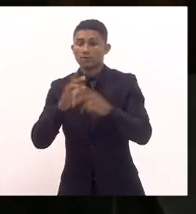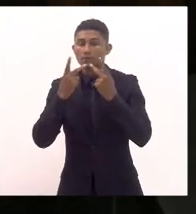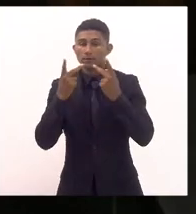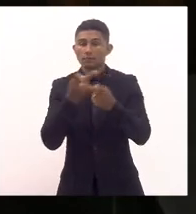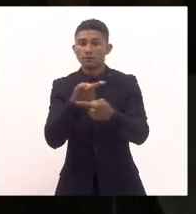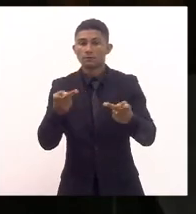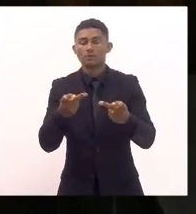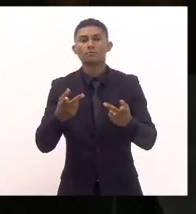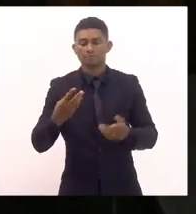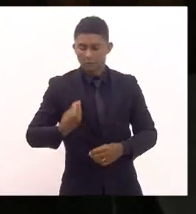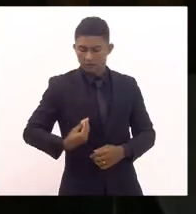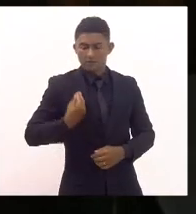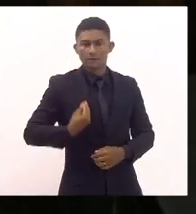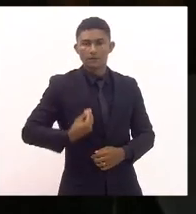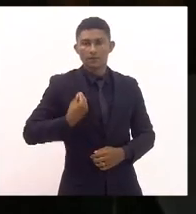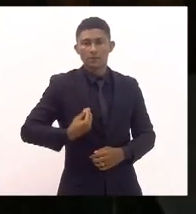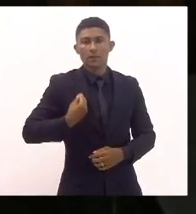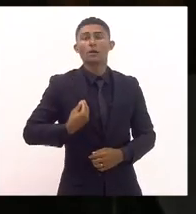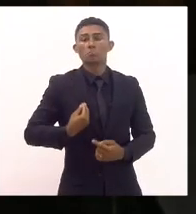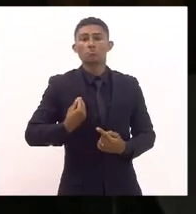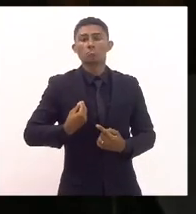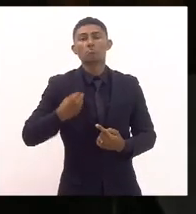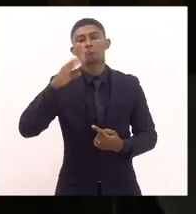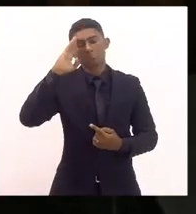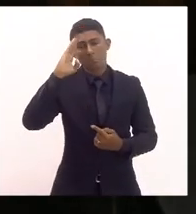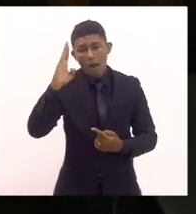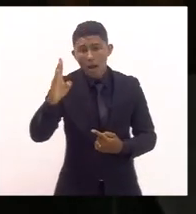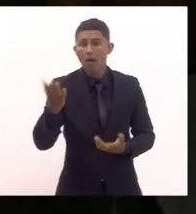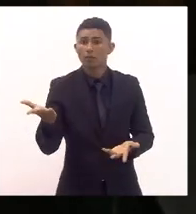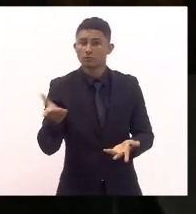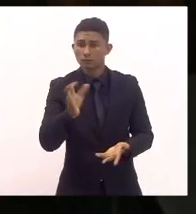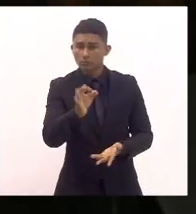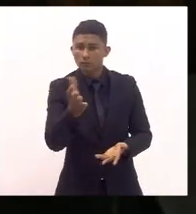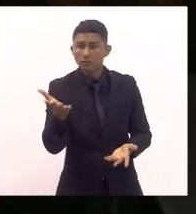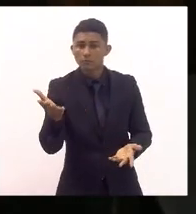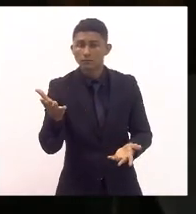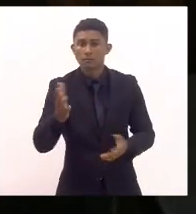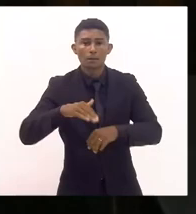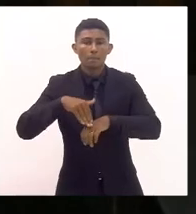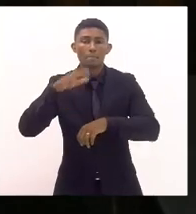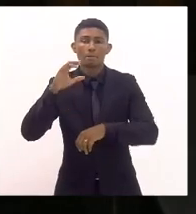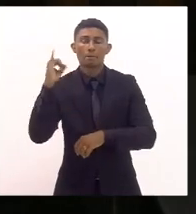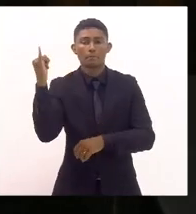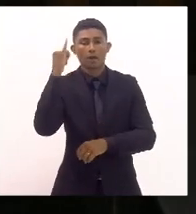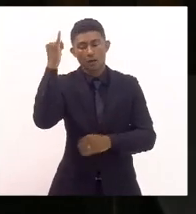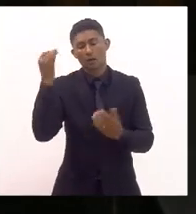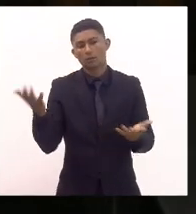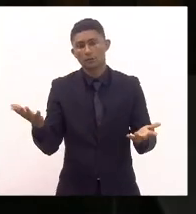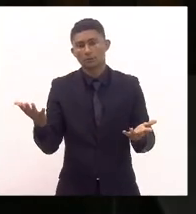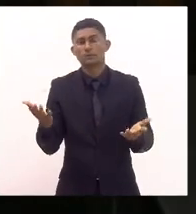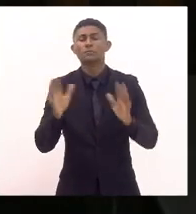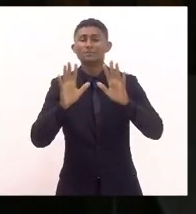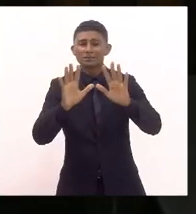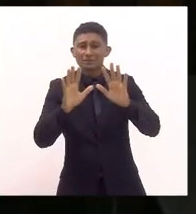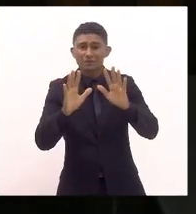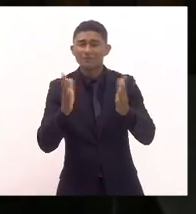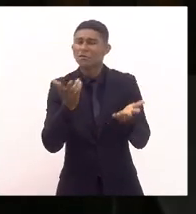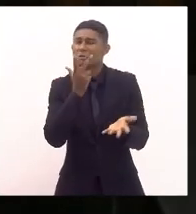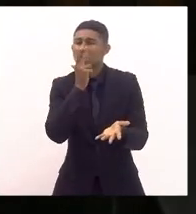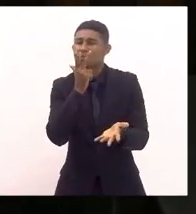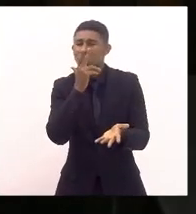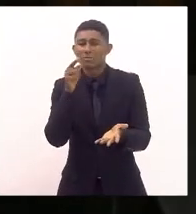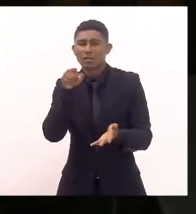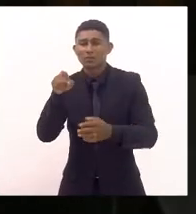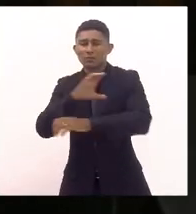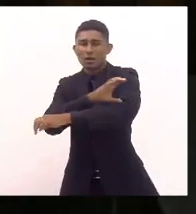é o bem mais precioso que nós temos oi e ela vem tratar vem sendo tratada com falta de